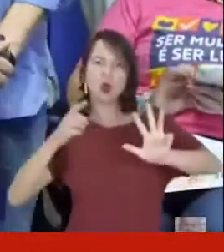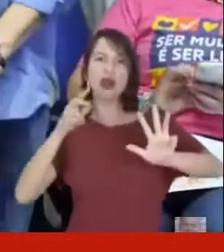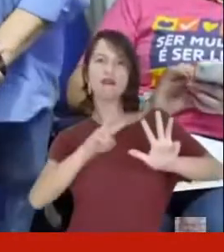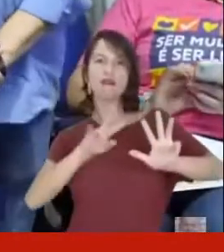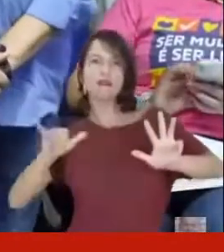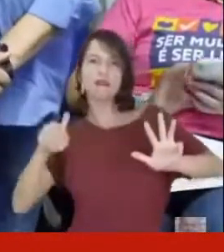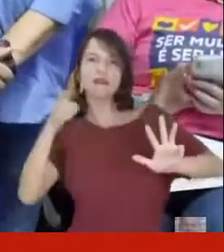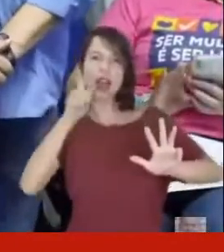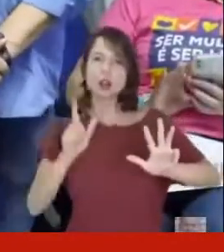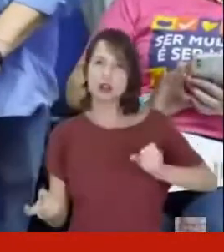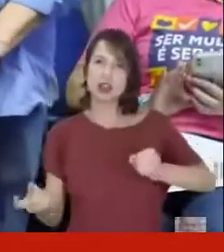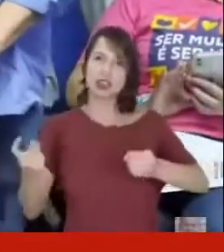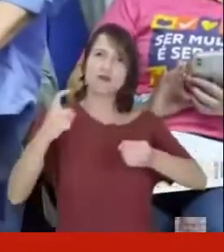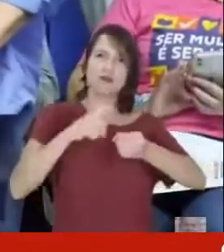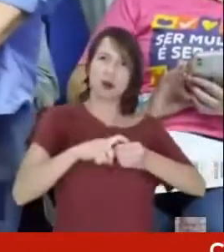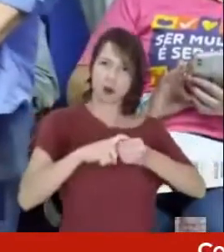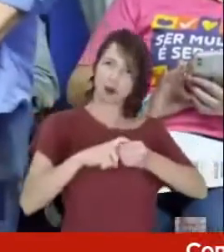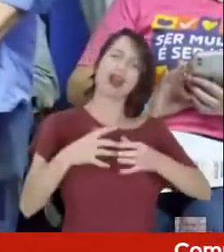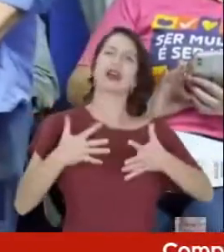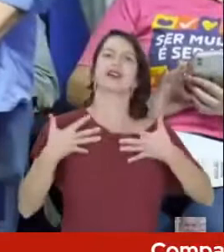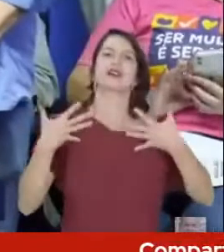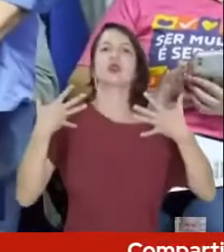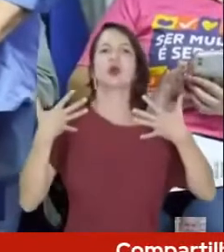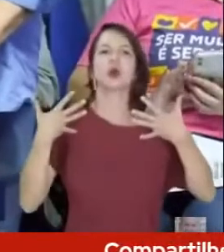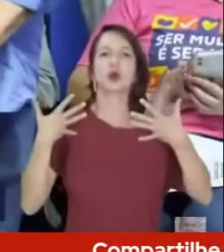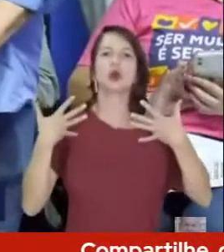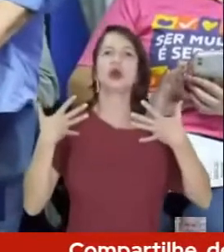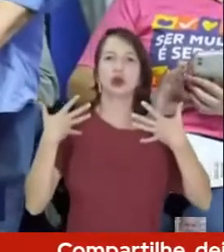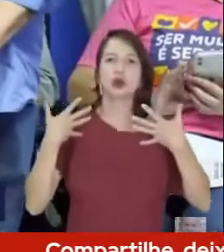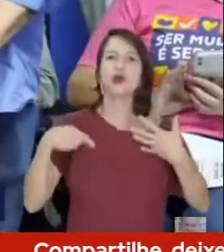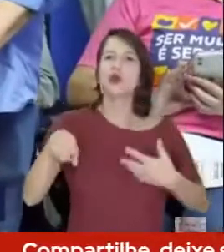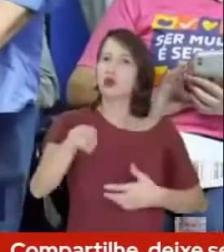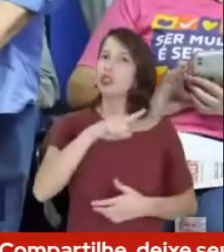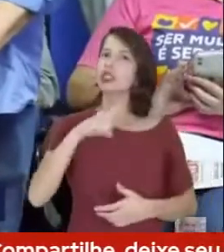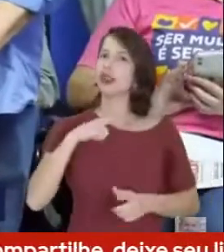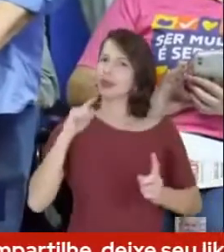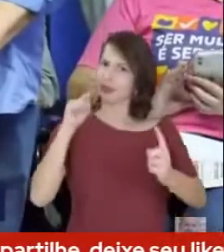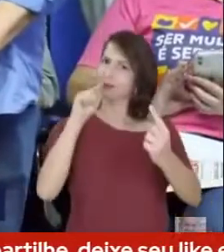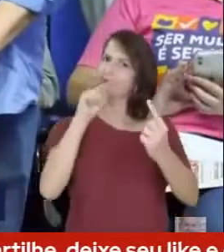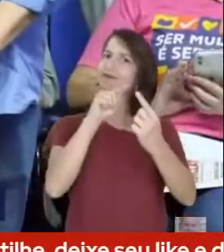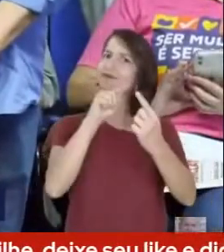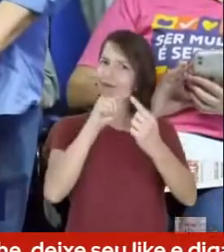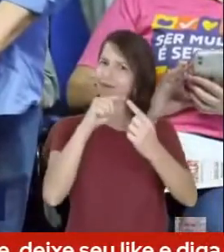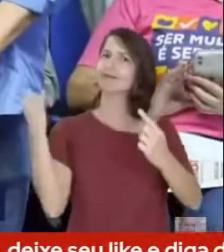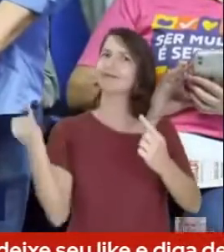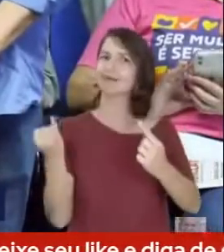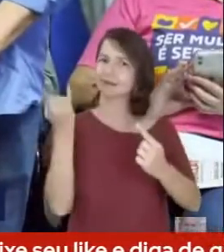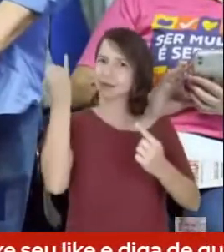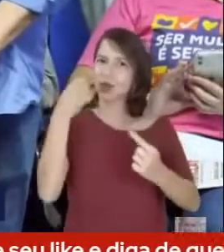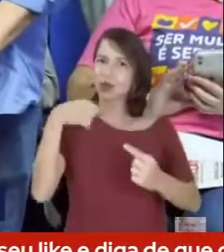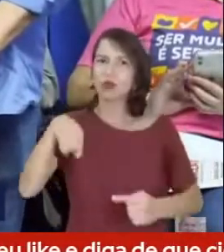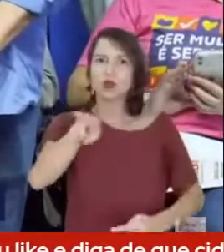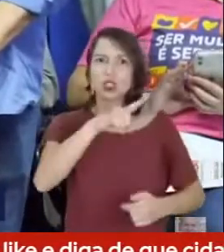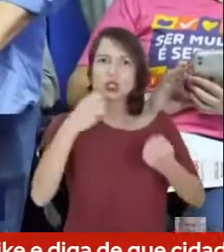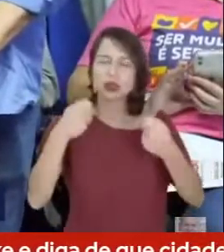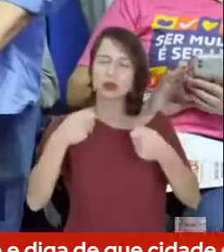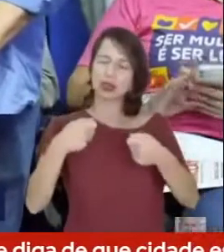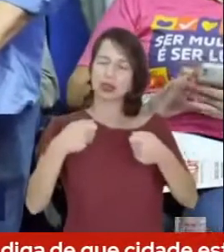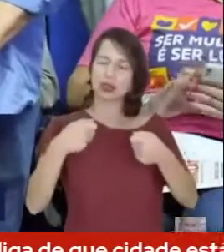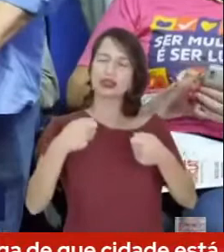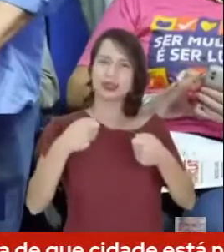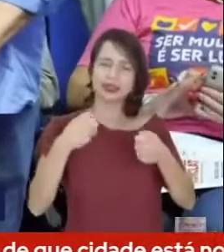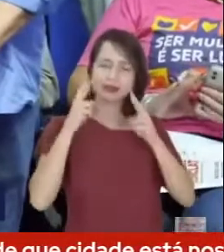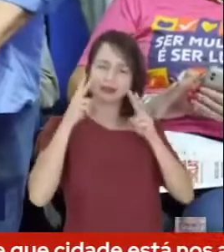muito carinho para 40 milhões de aposentado e pensionista idoso nesse